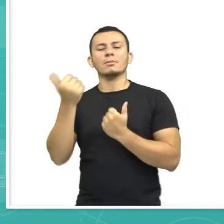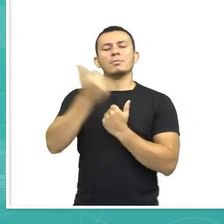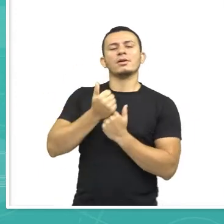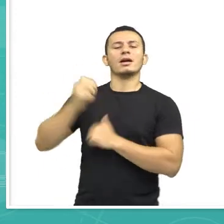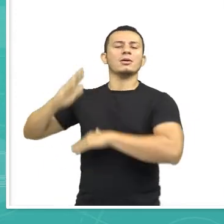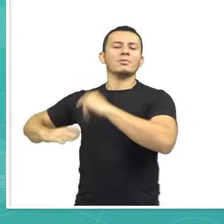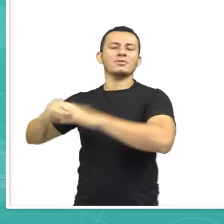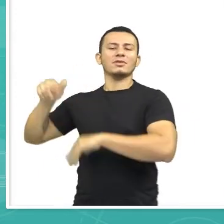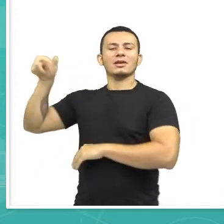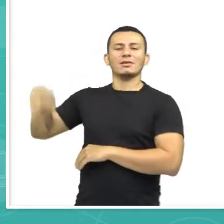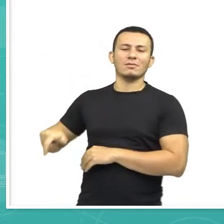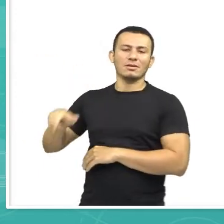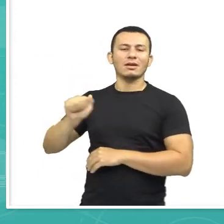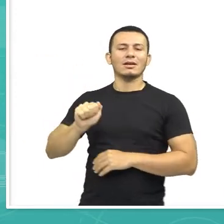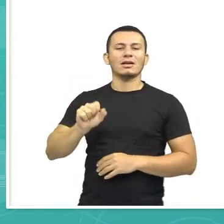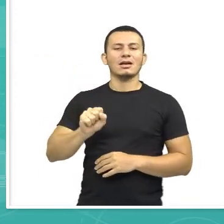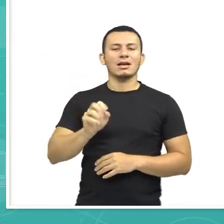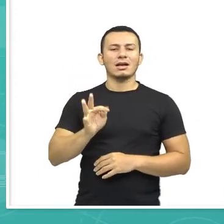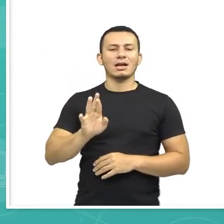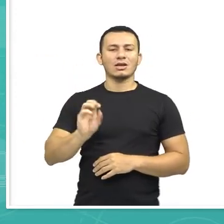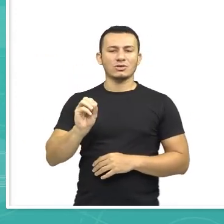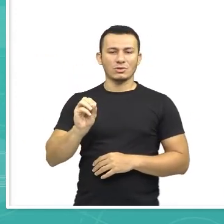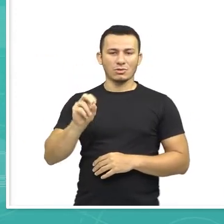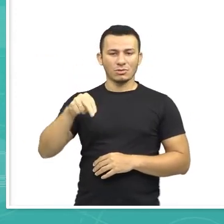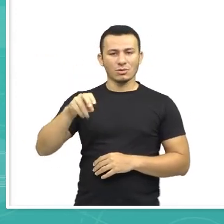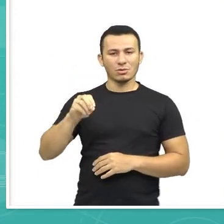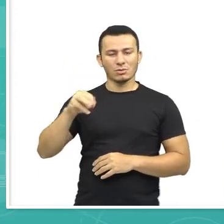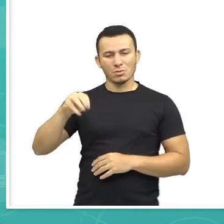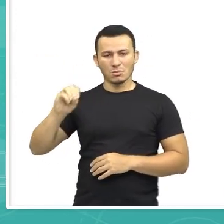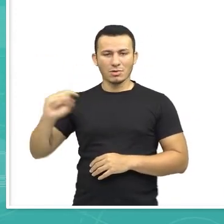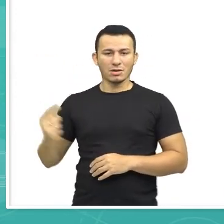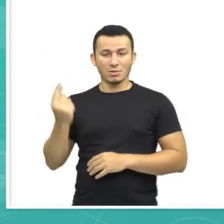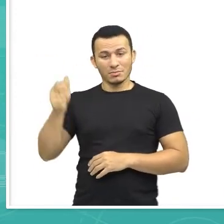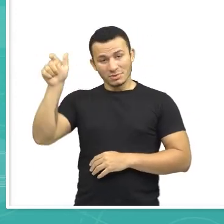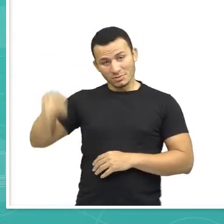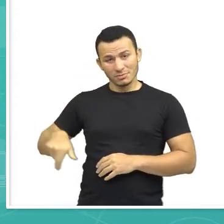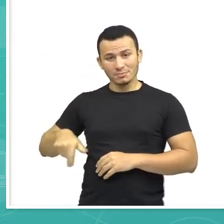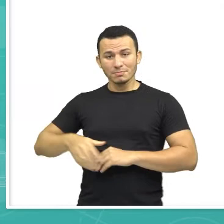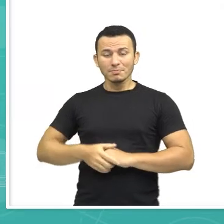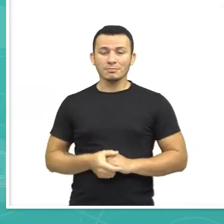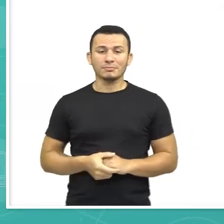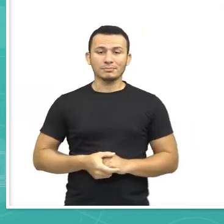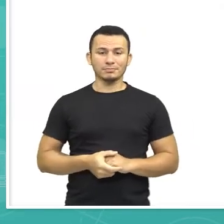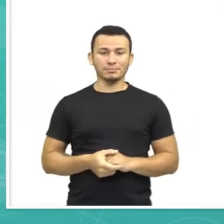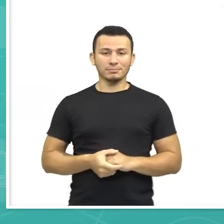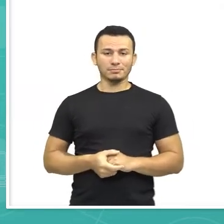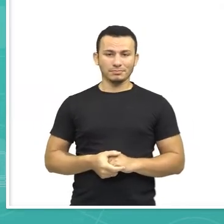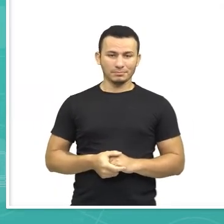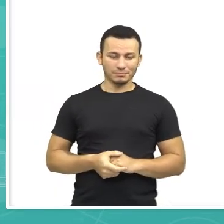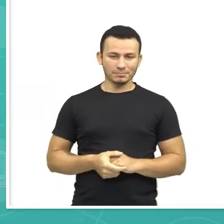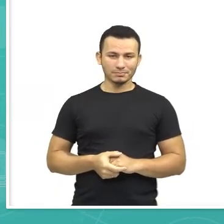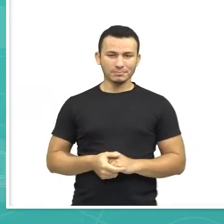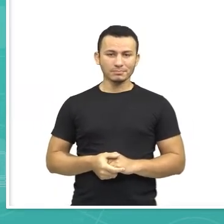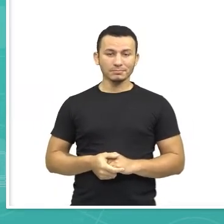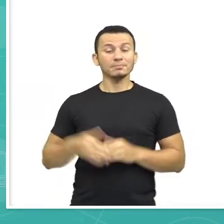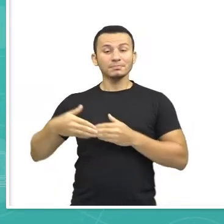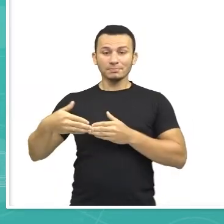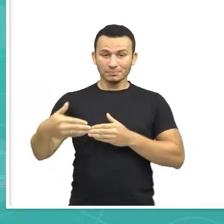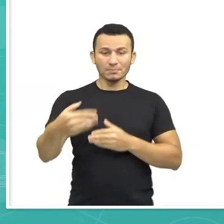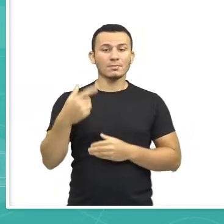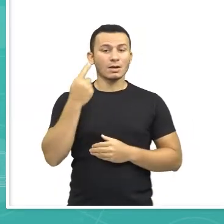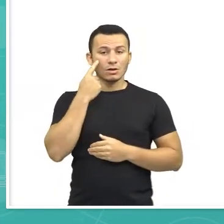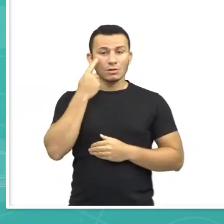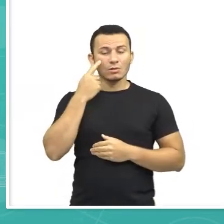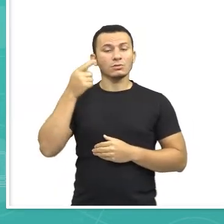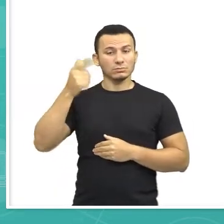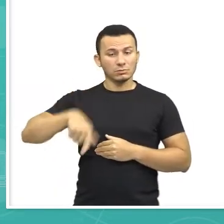das características dos pronomes. Vamos prosseguindo, prosseguindo, olha só. Muito bem, observe aí.